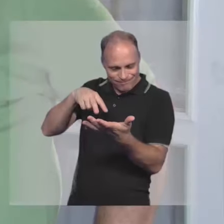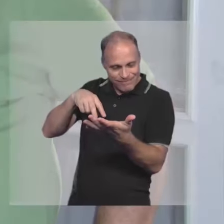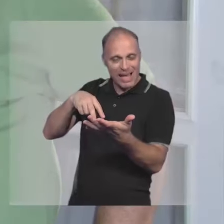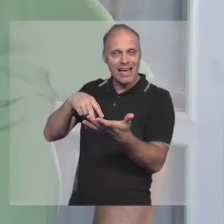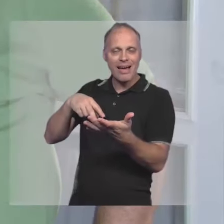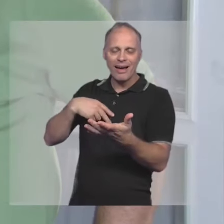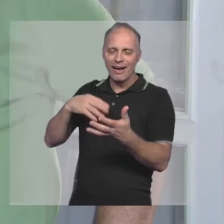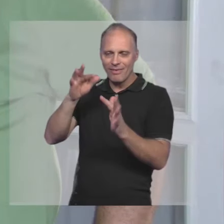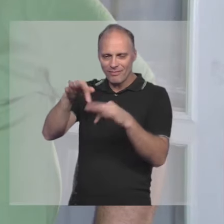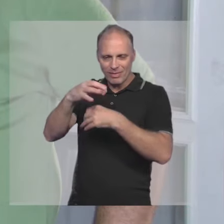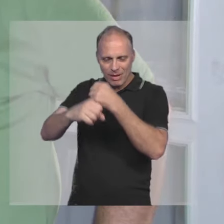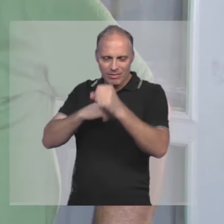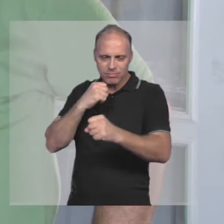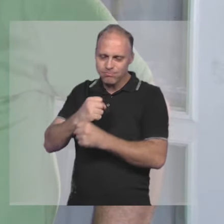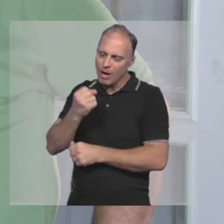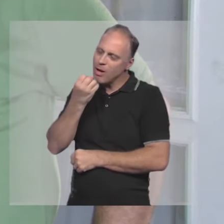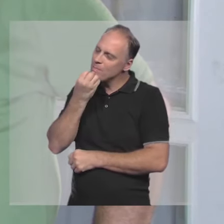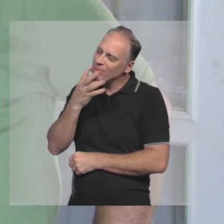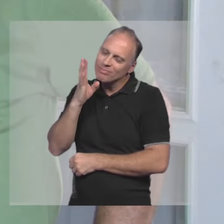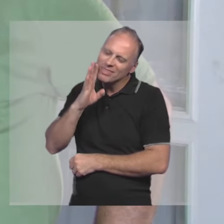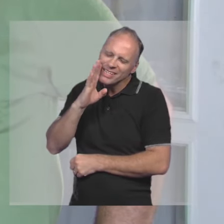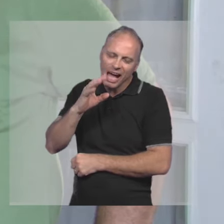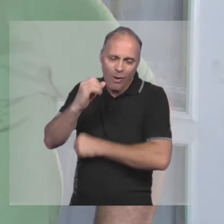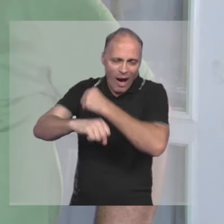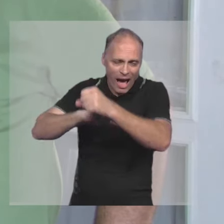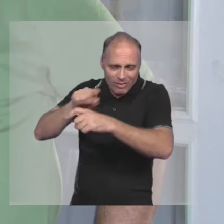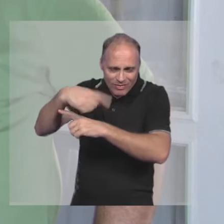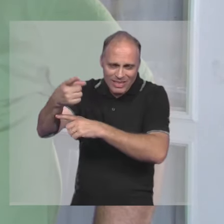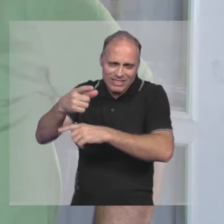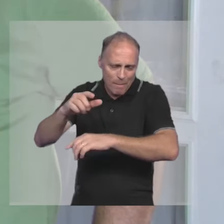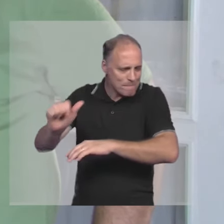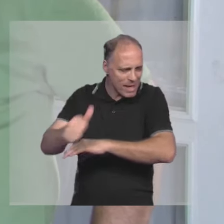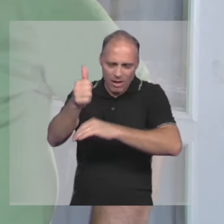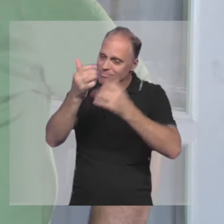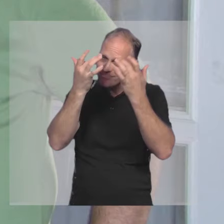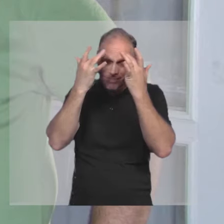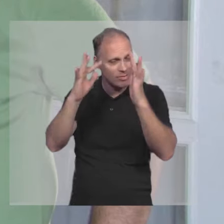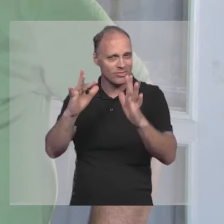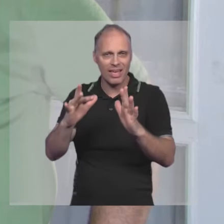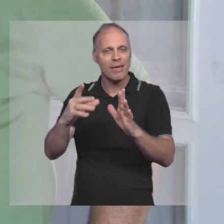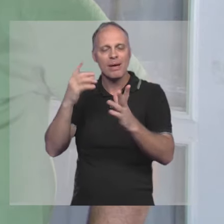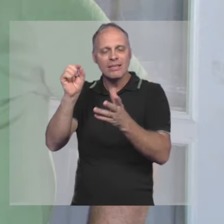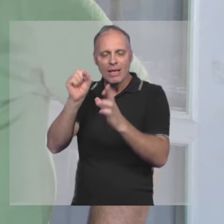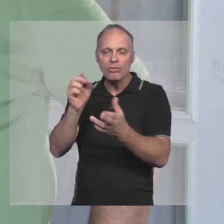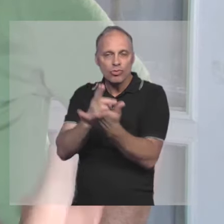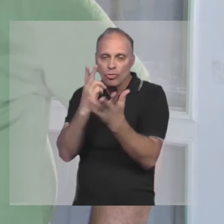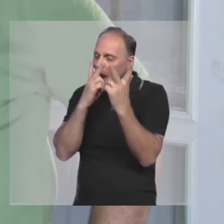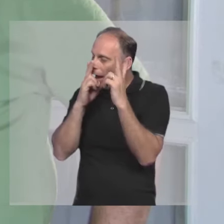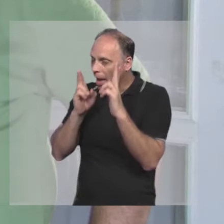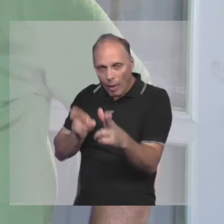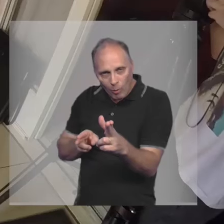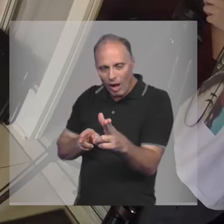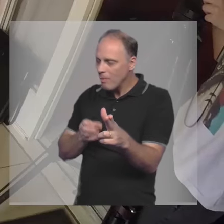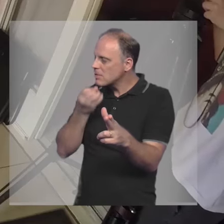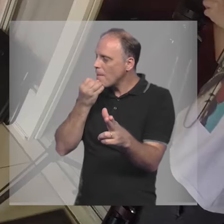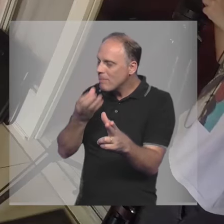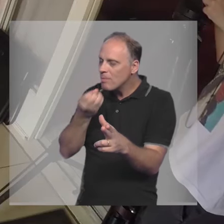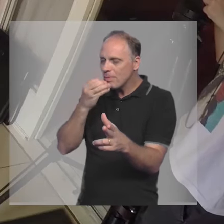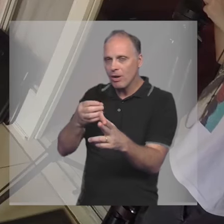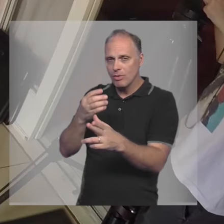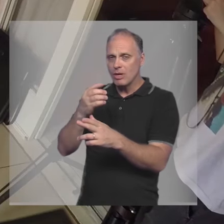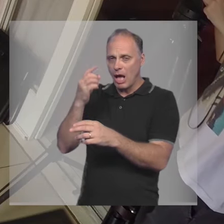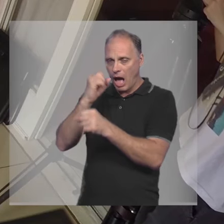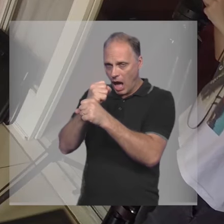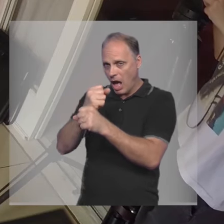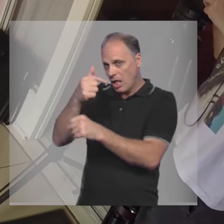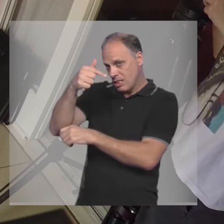foi legal demais, não tem como o ano seguinte ser tão bom, e felizmente todo ano que recomeça e acaba se superando. Em